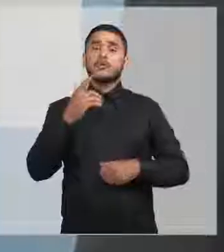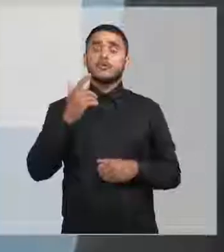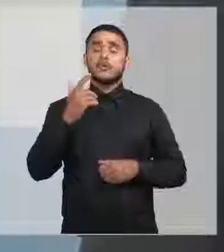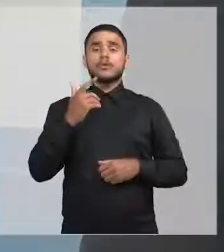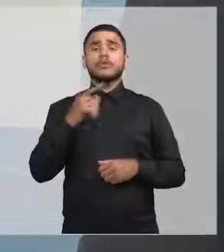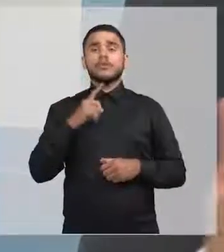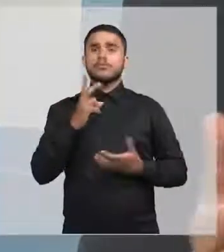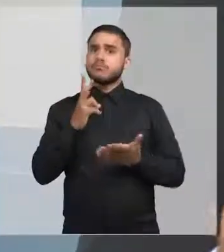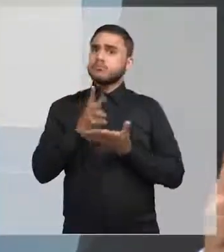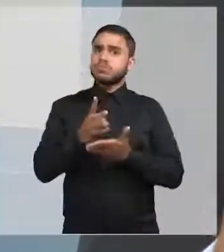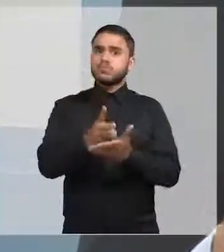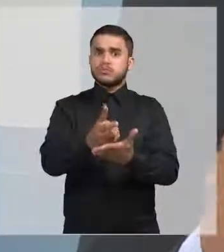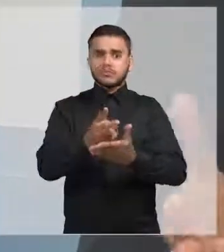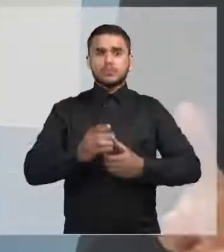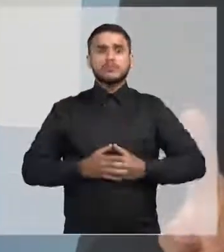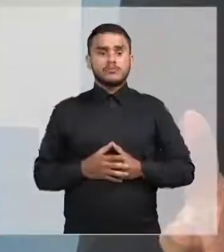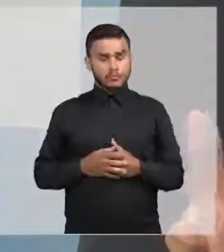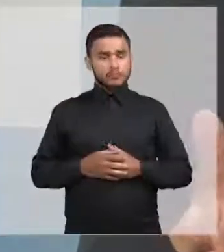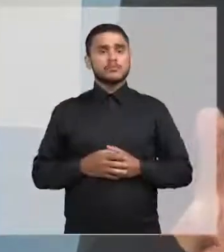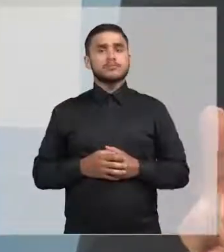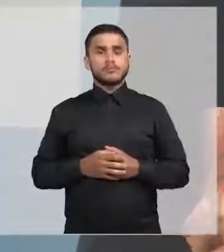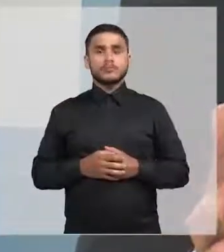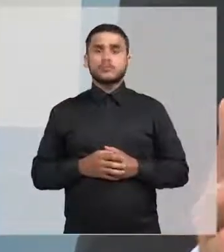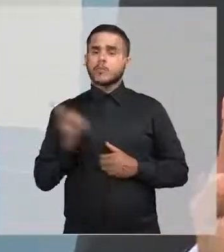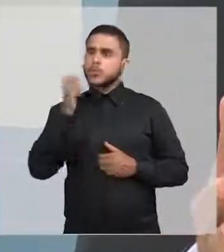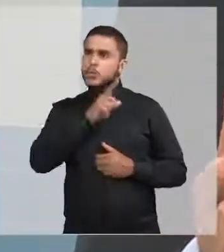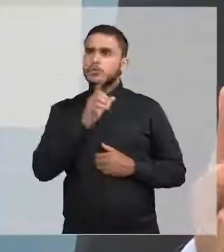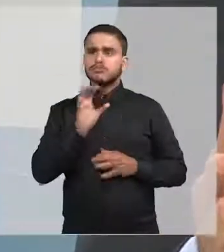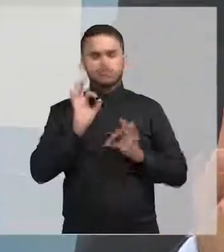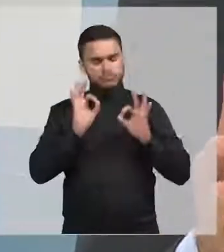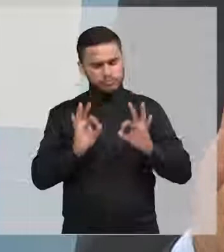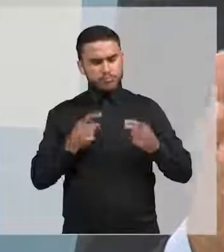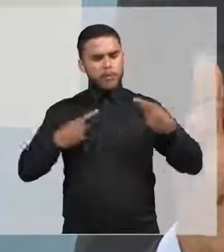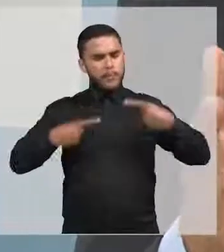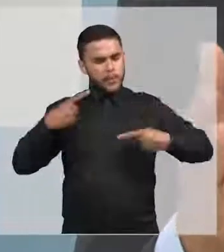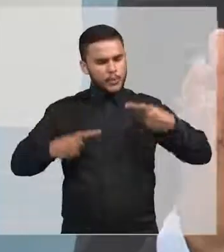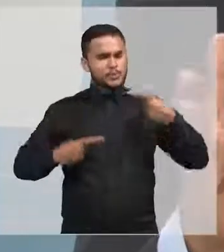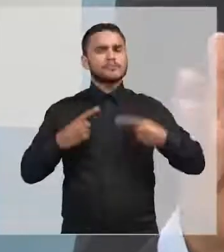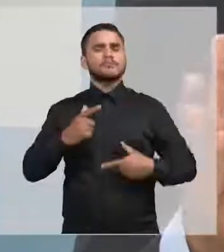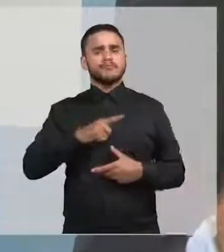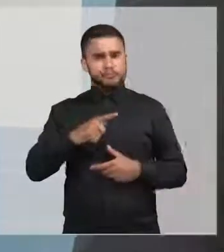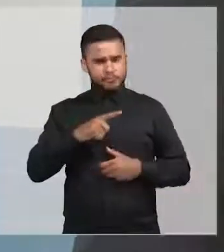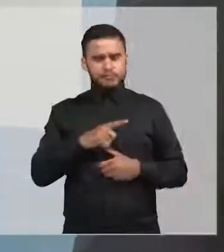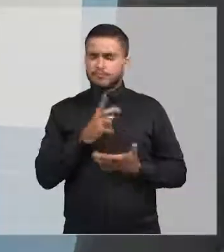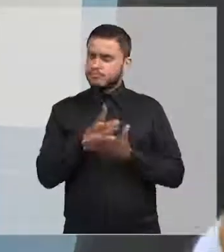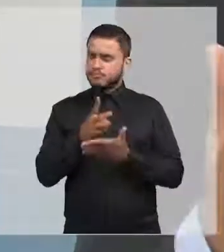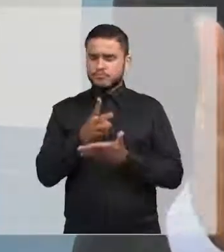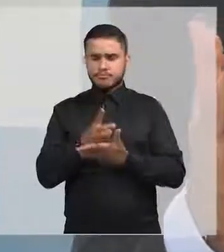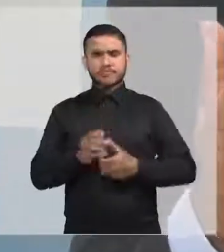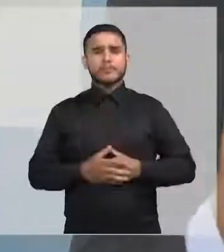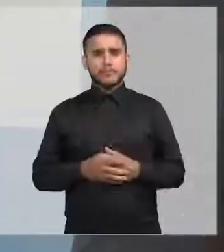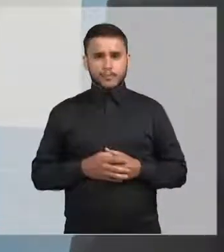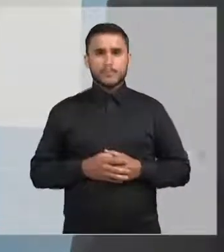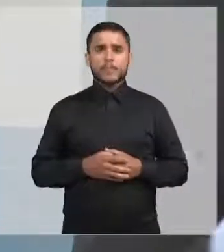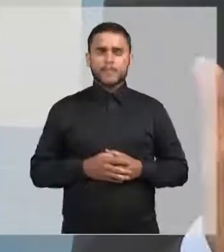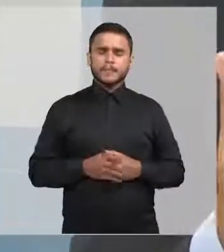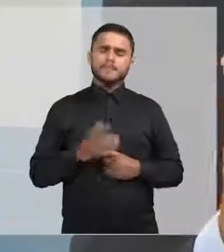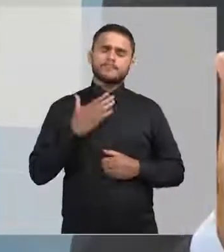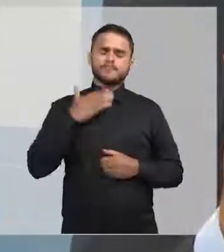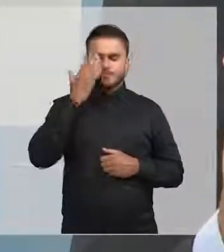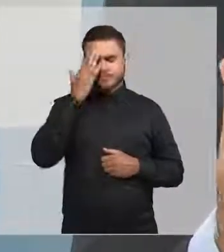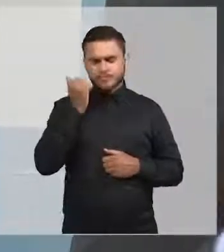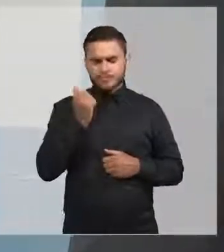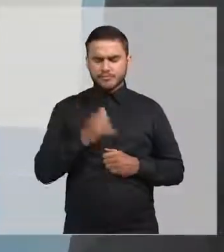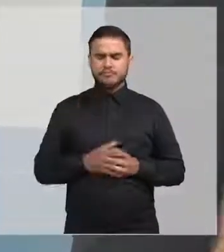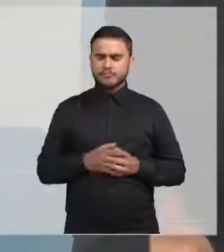governo de Jair Bolsonaro, que não é mais possibilidade, já é um fato. Já vinha rendendo manchetes da imprensa internacional. Eu estou lendo isso aqui, é importante, para que a gente possa discutir